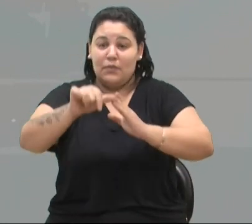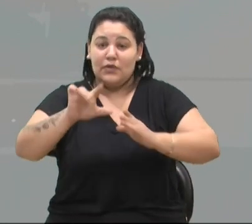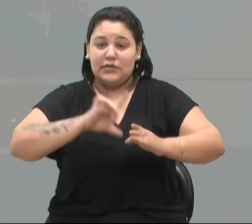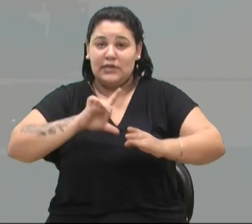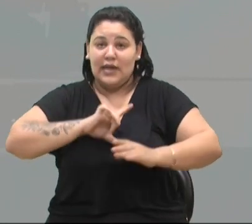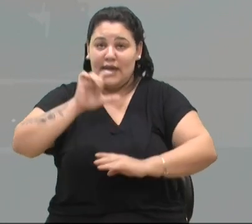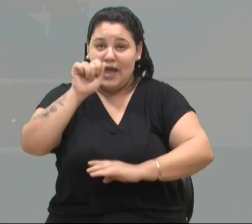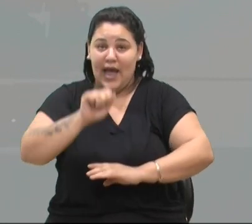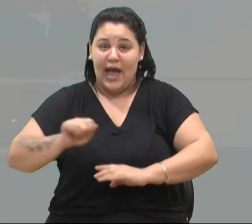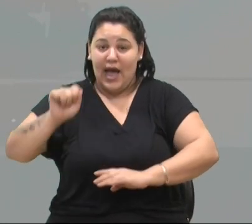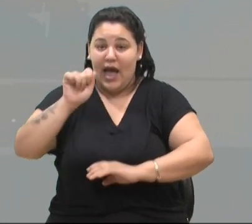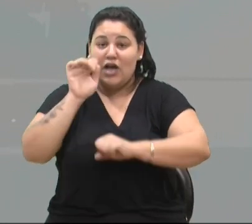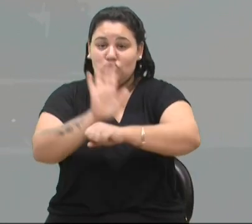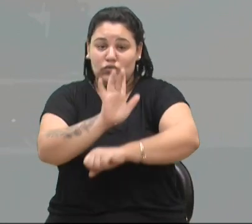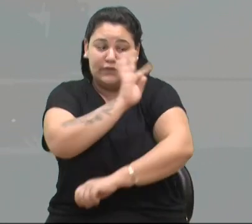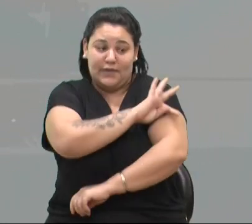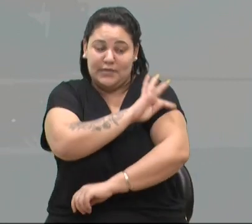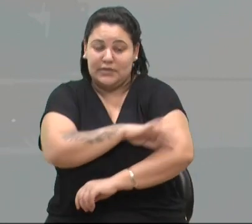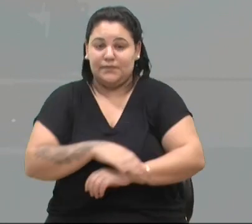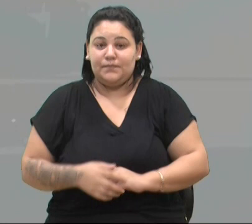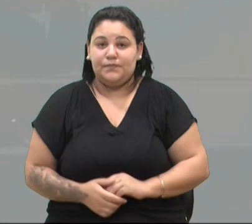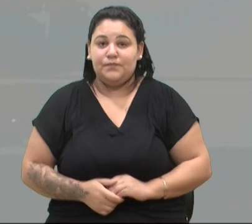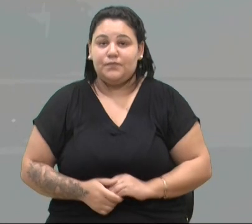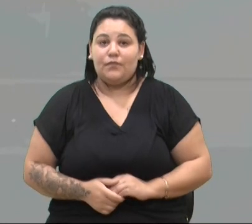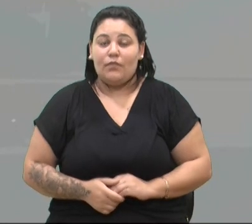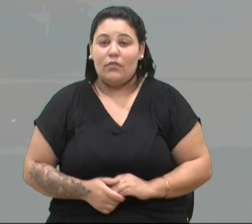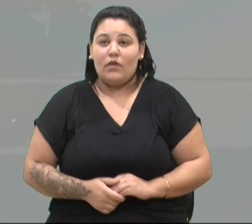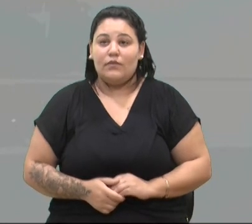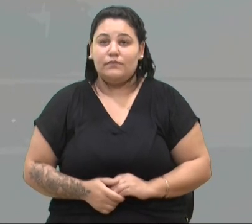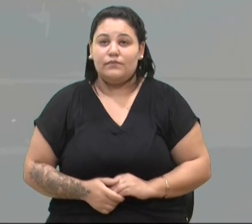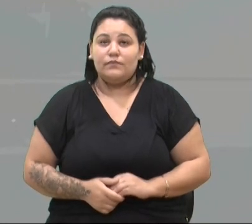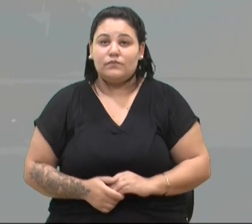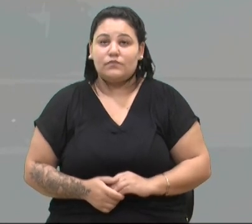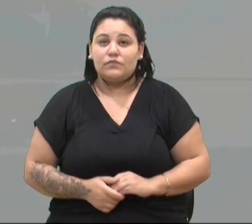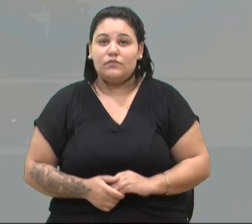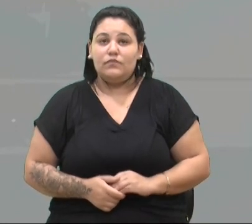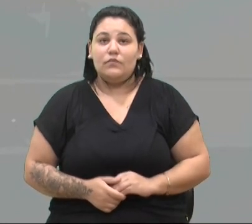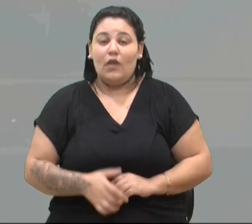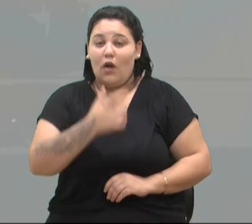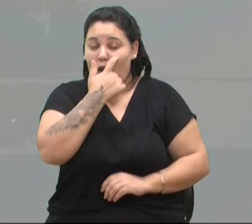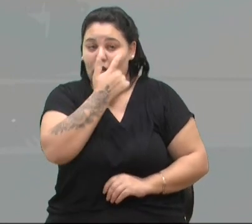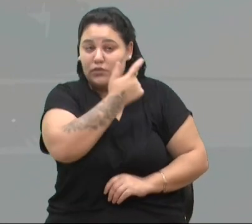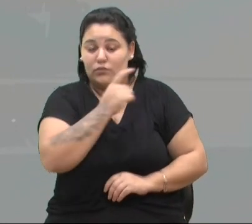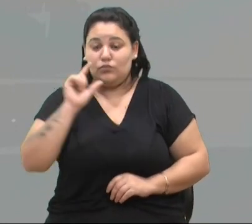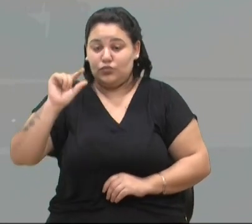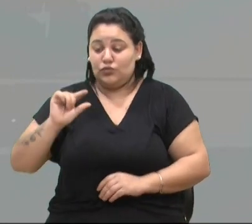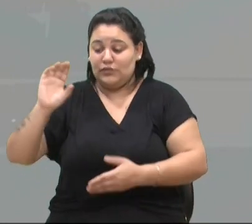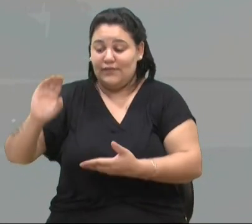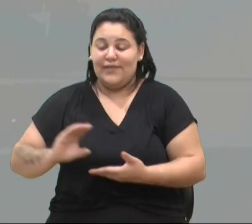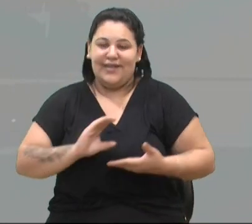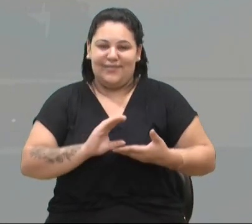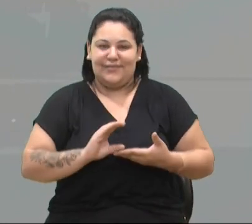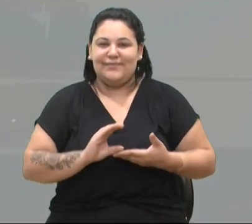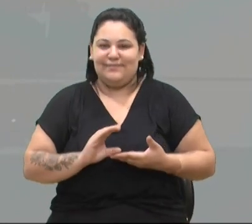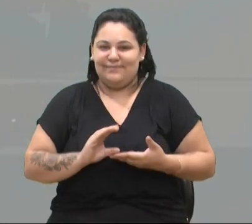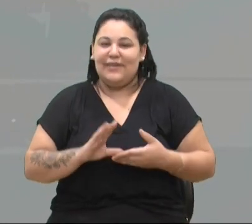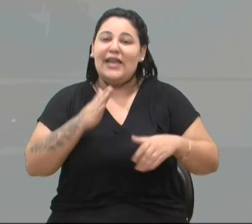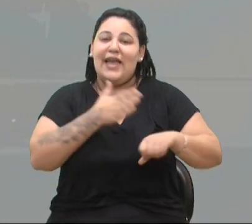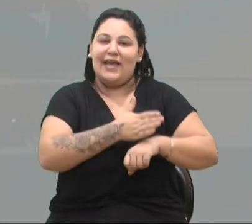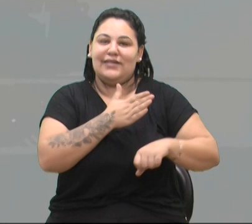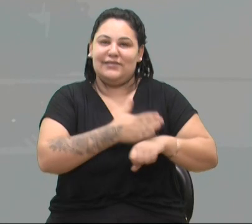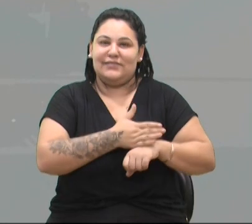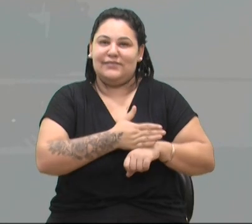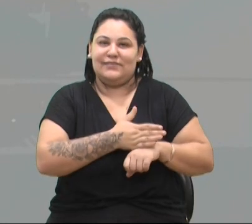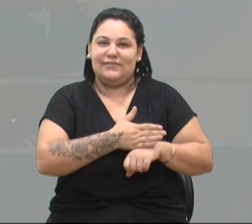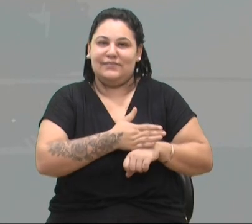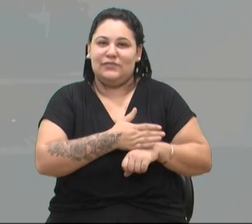assistência farmacêutica. Eu chamo a atenção para o baixíssimo volume de recurso que a gente recebe dos entes,